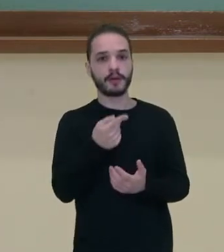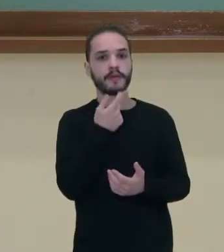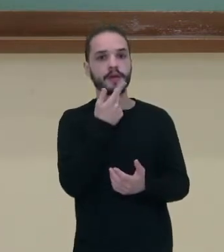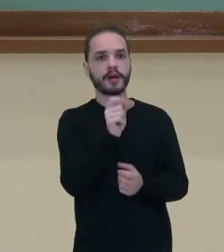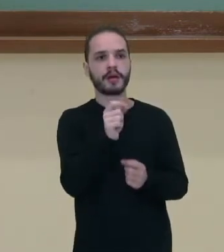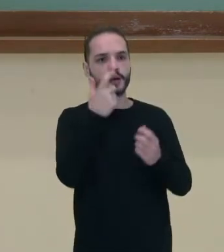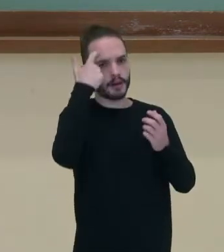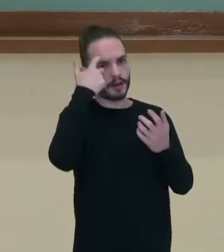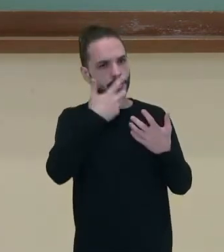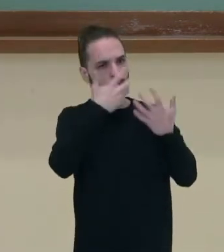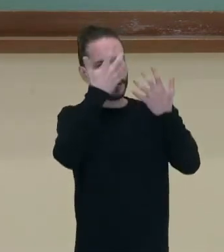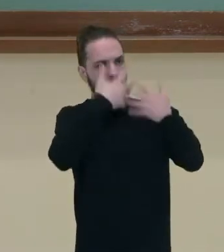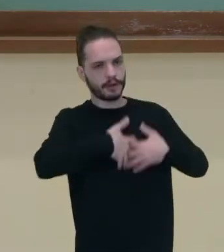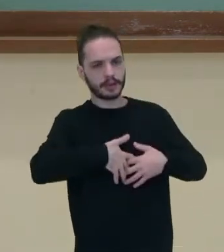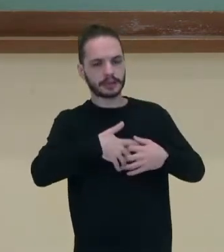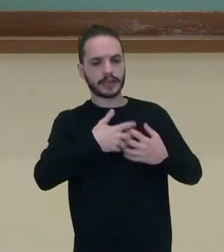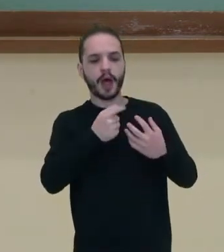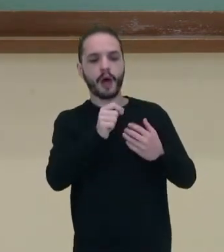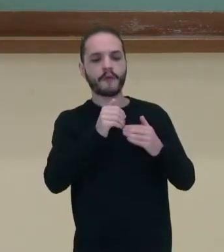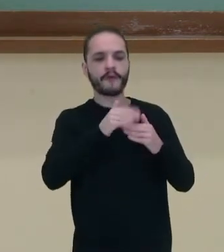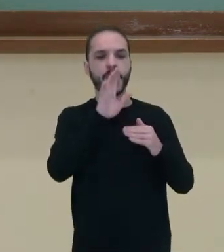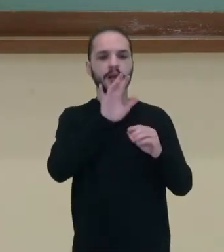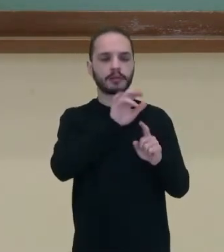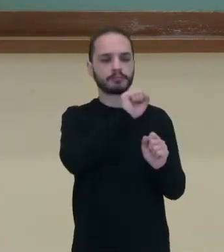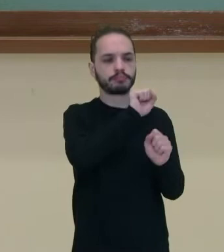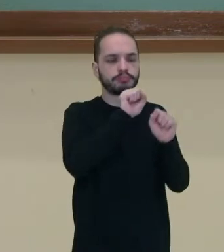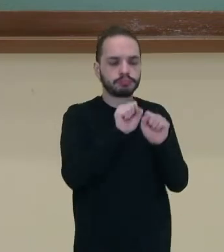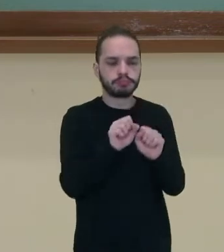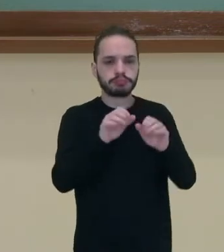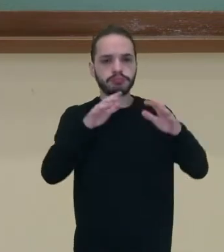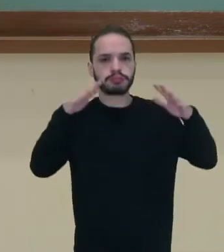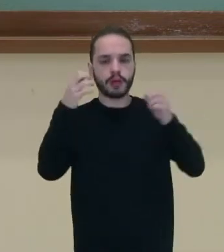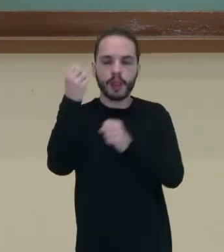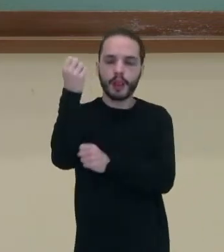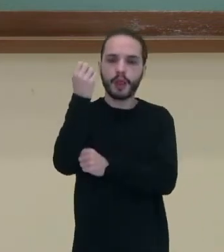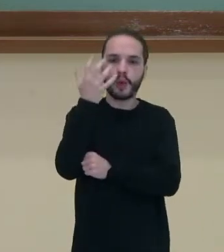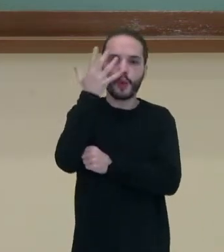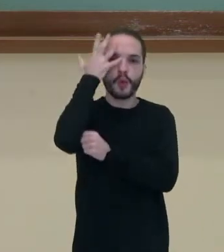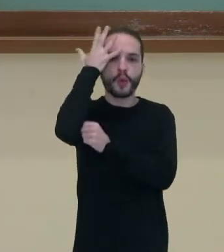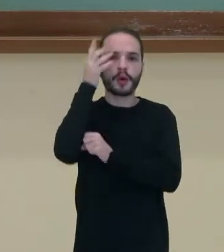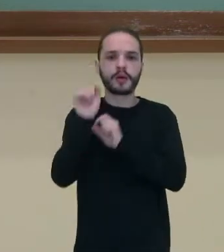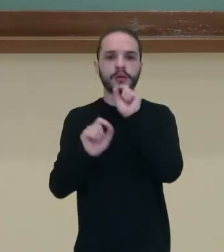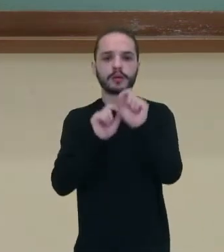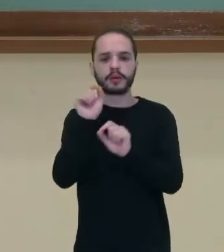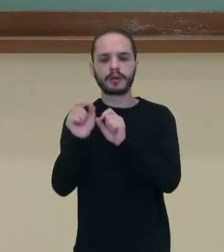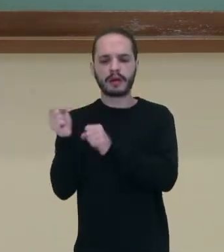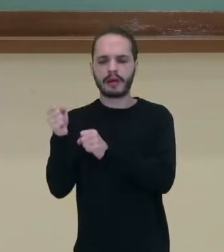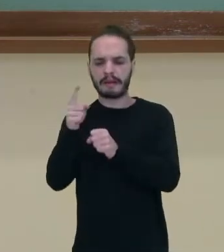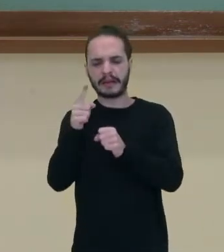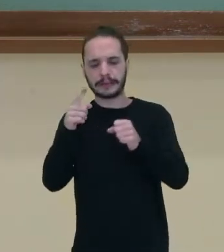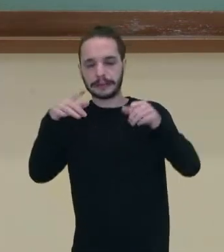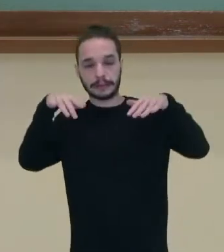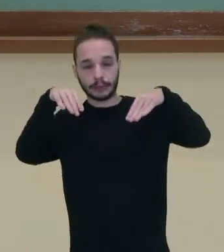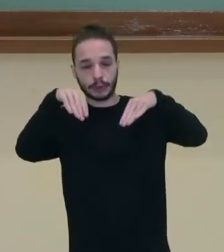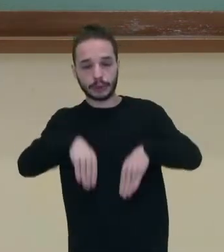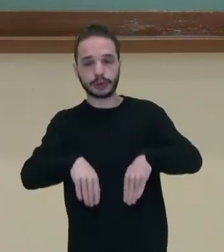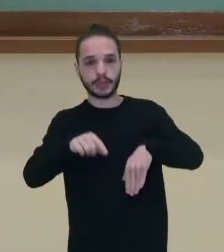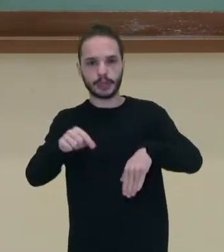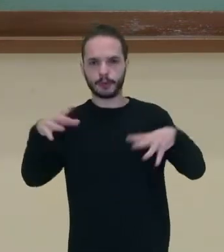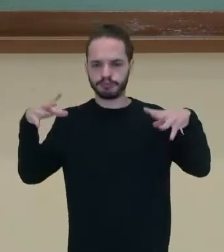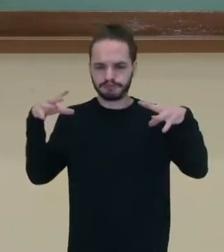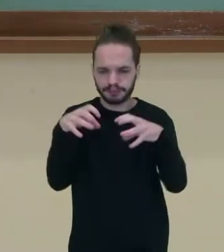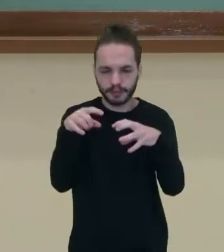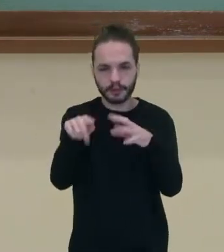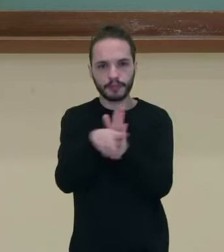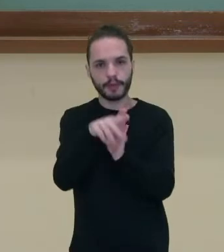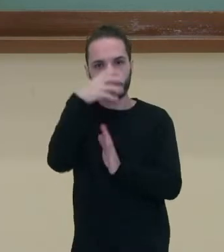trevas, da religiosidade, as trevas ali do poder absoluto nas mãos dos reis, certo? Então, a